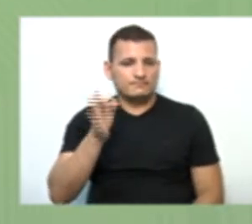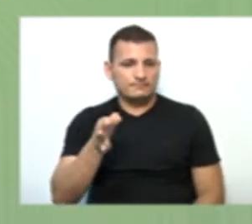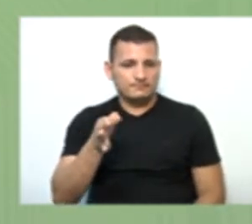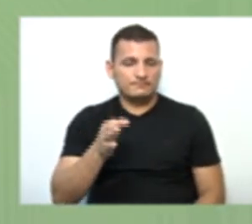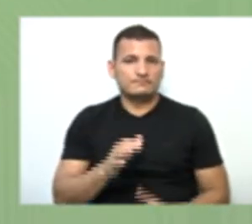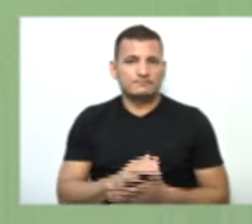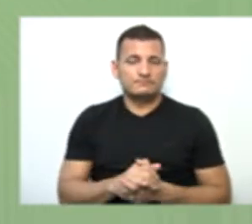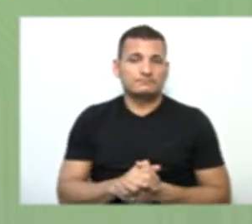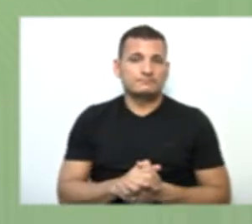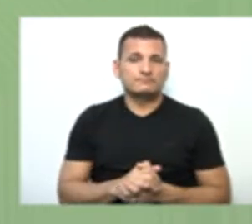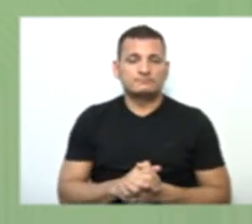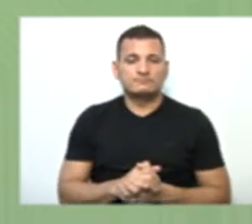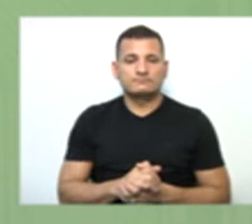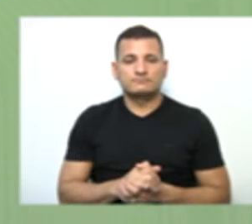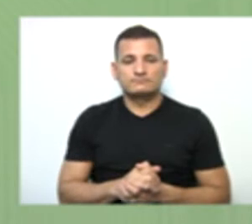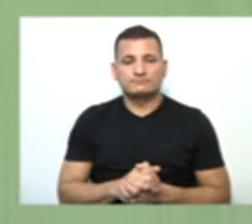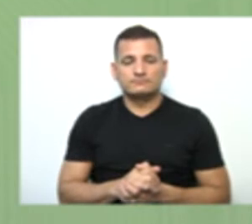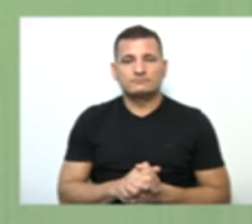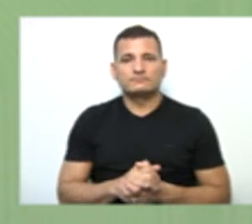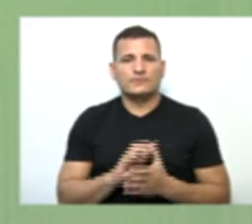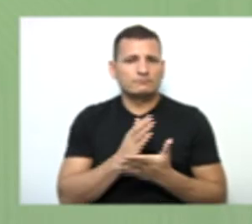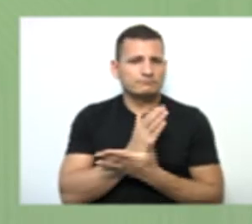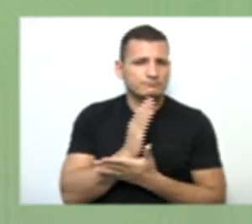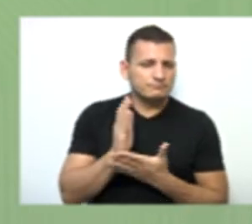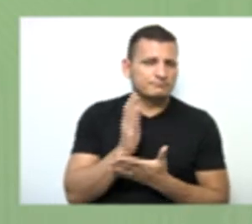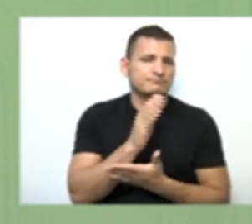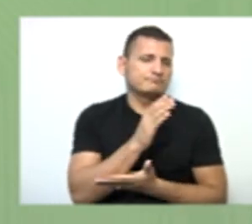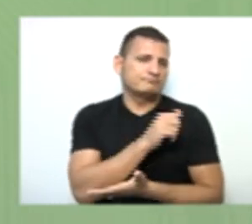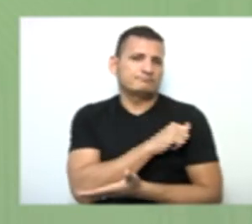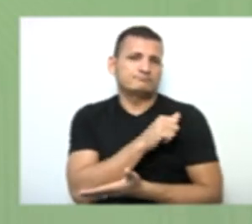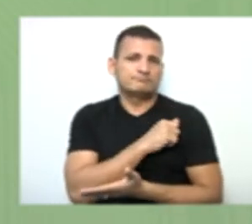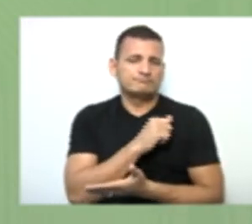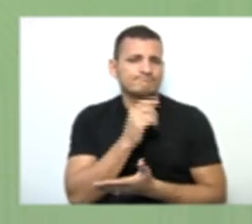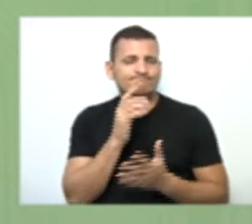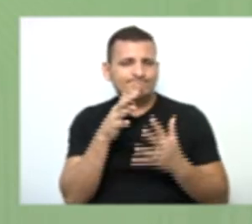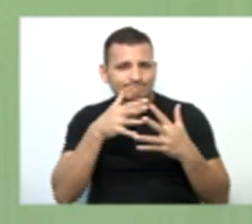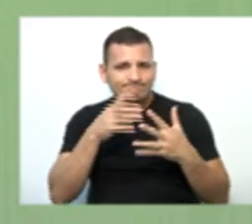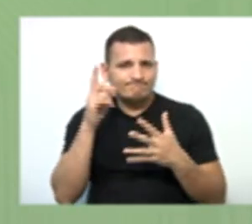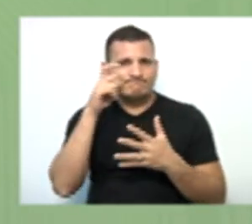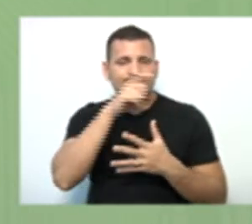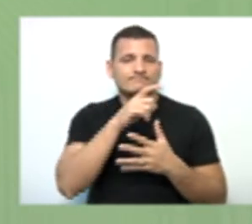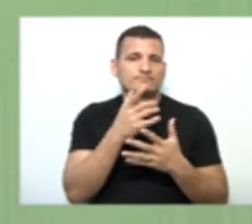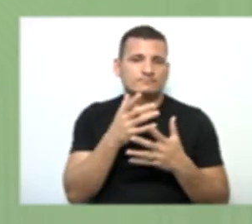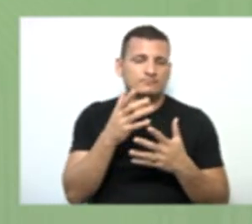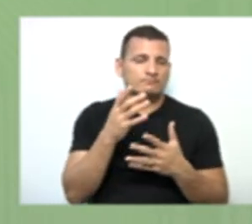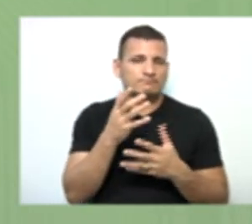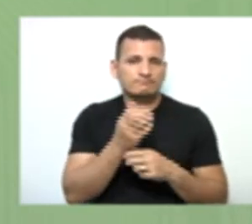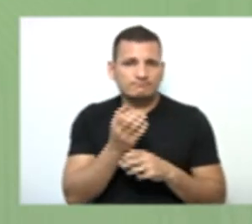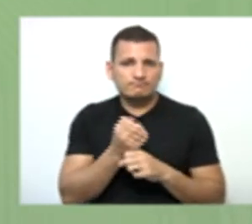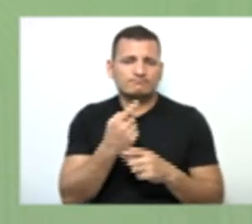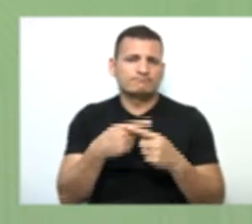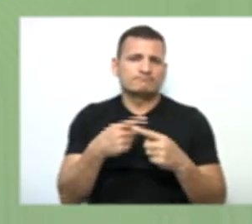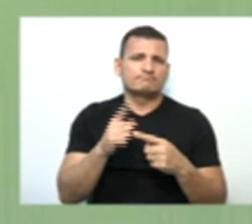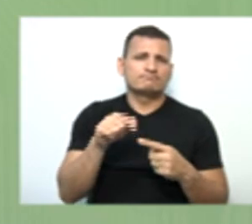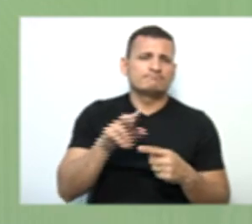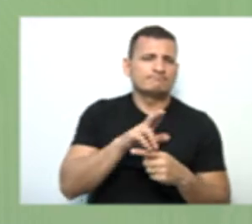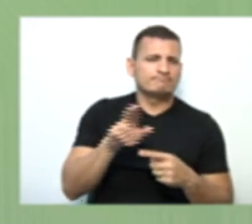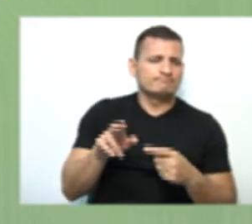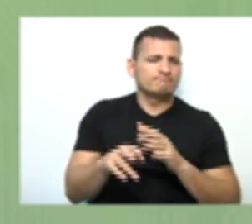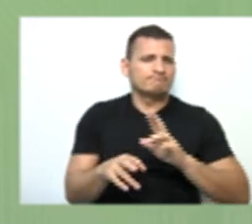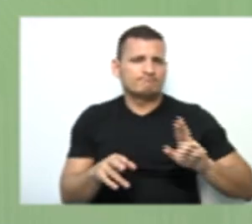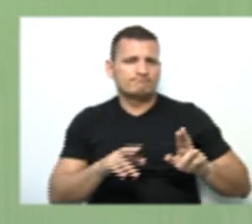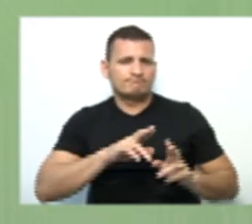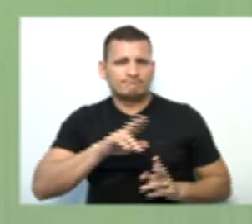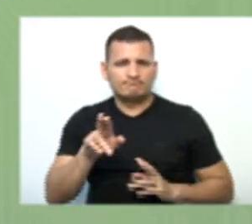que todos, né? O pessoal acha um pouquinho complicado a contabilidade, porque são nomes